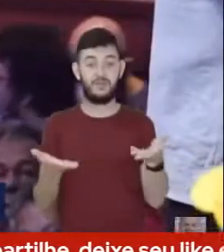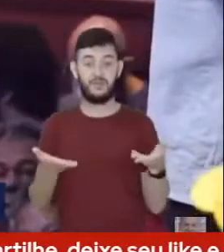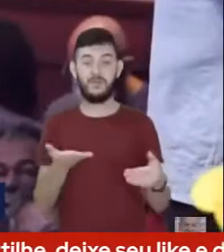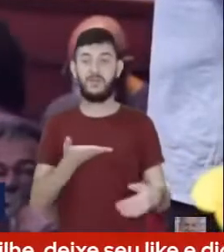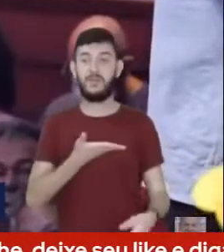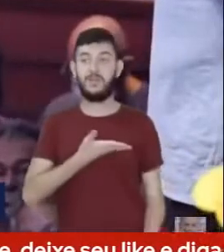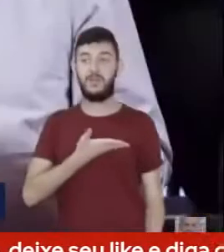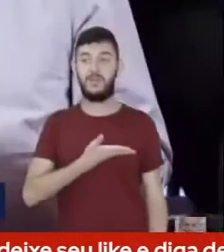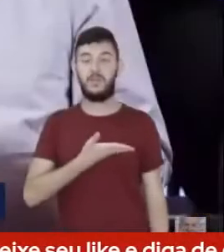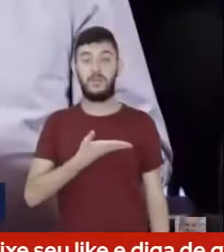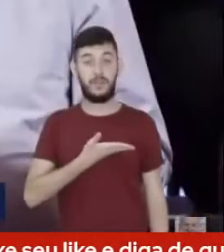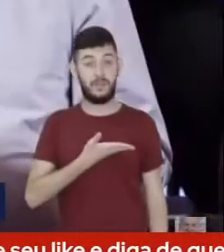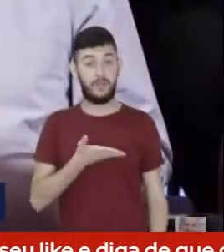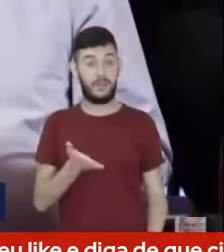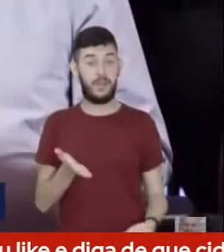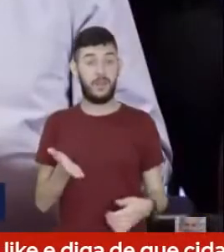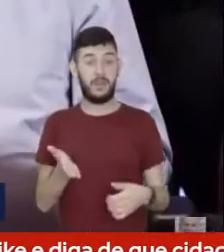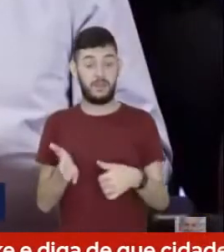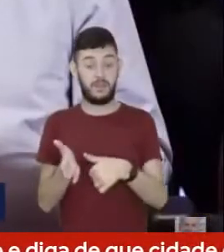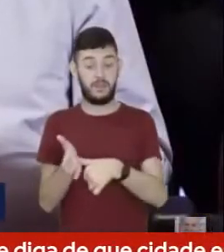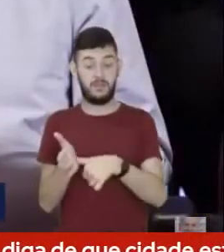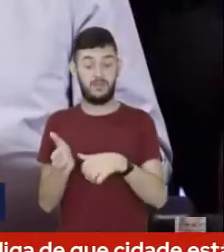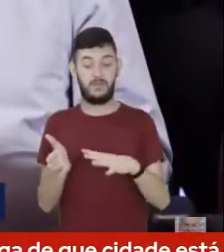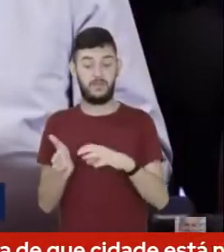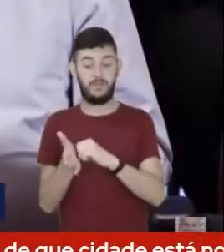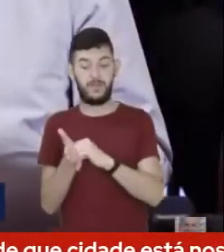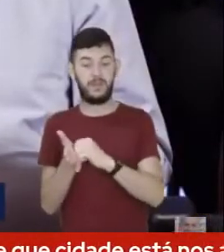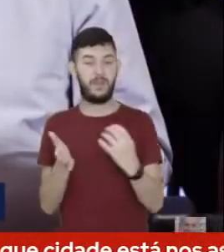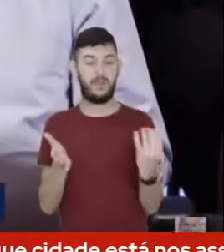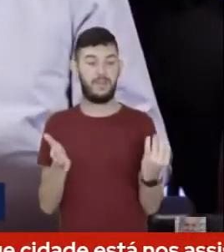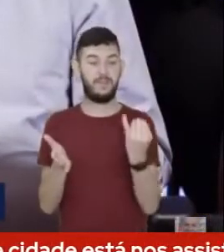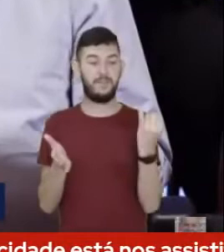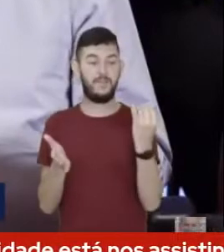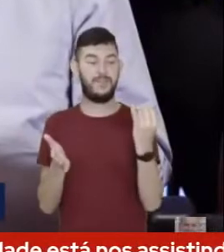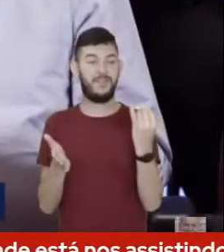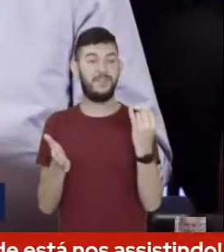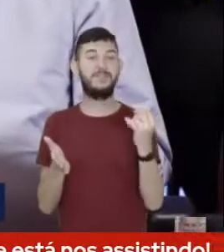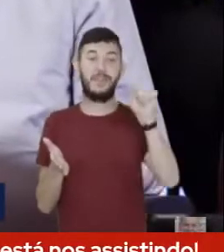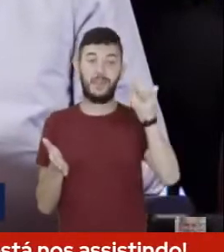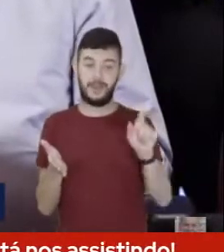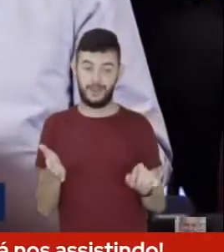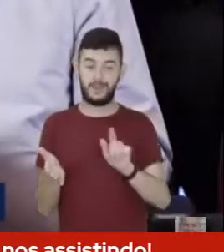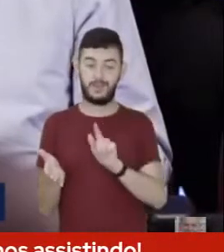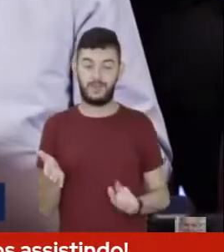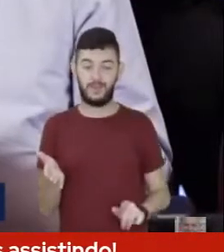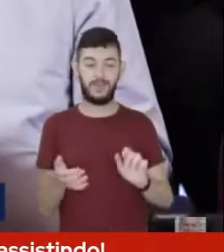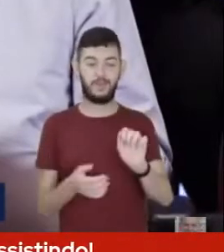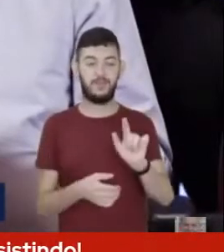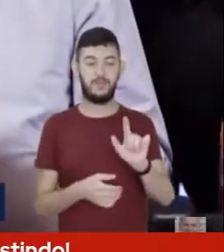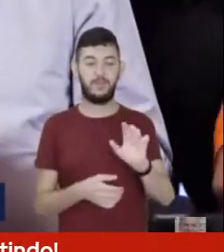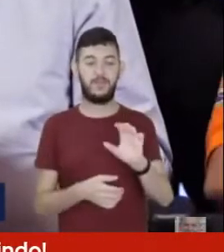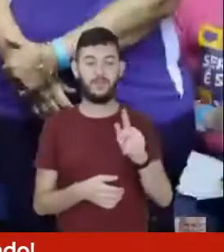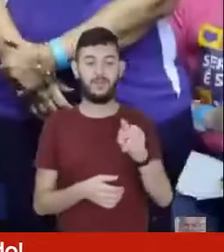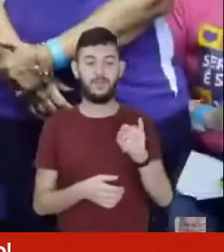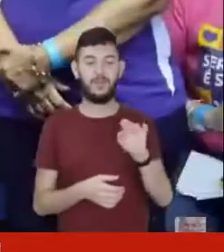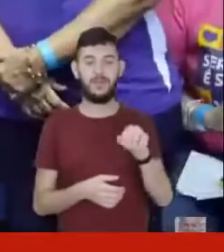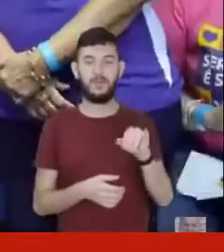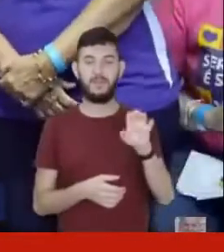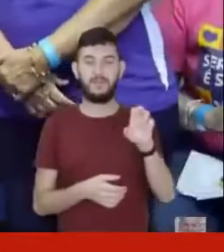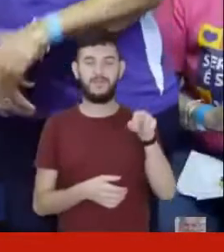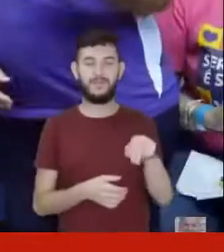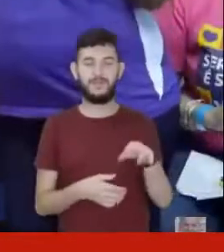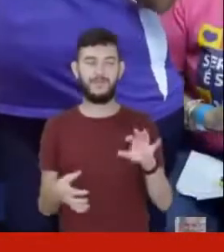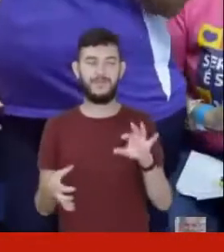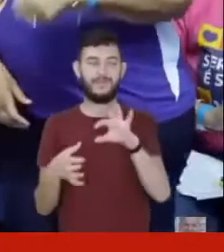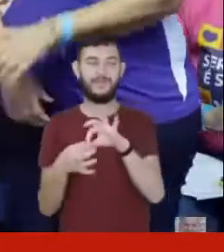filiado mais importante lá é o governador Alckmin, que é o filiado ao Sindicato dos Padeiros. Ele não sai da padaria, o